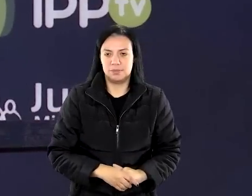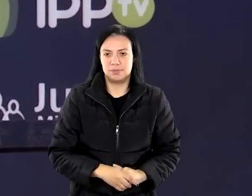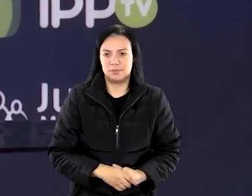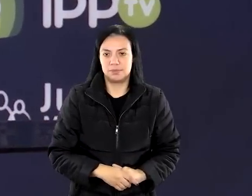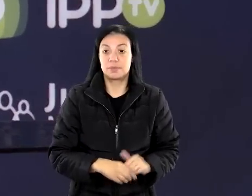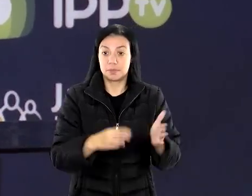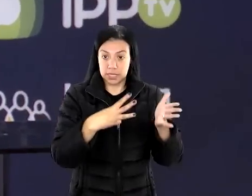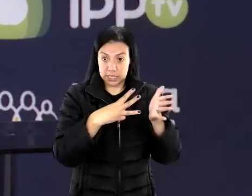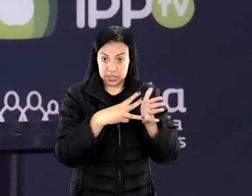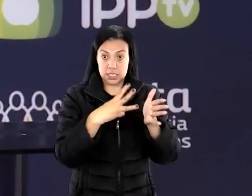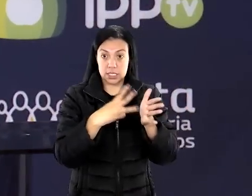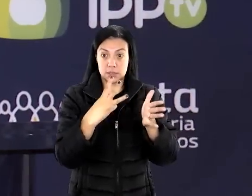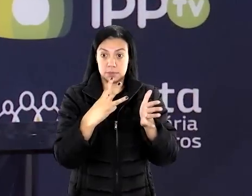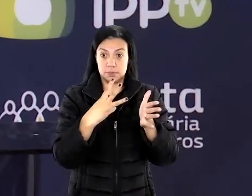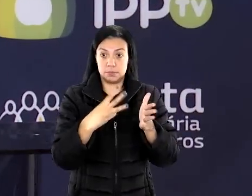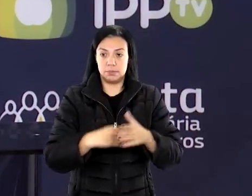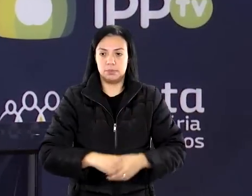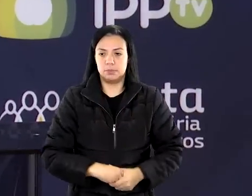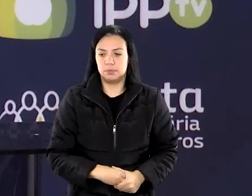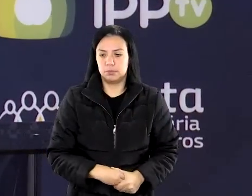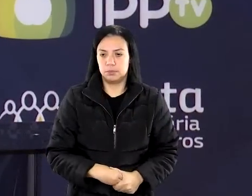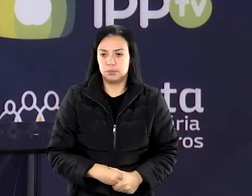Terceiro lugar.